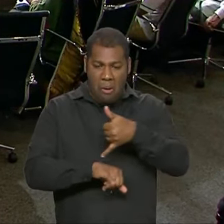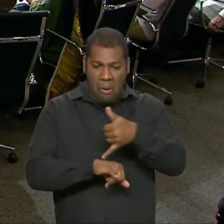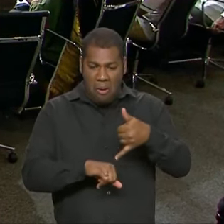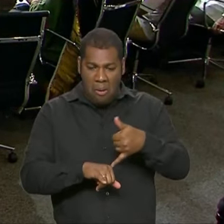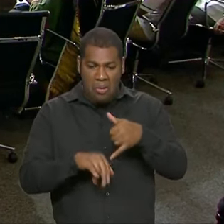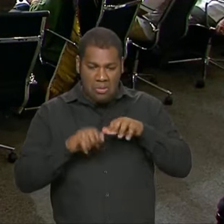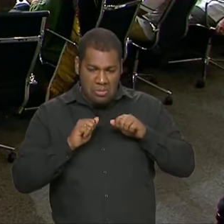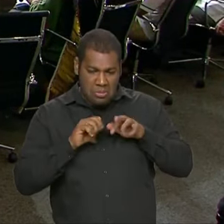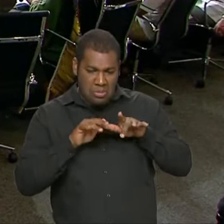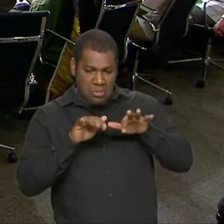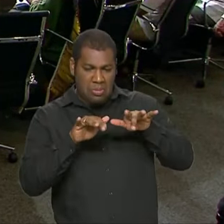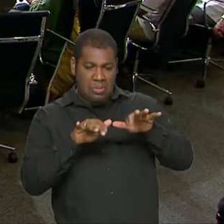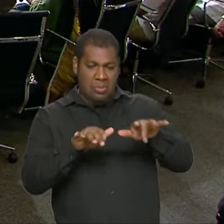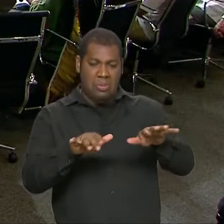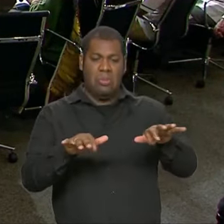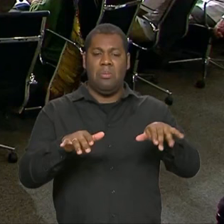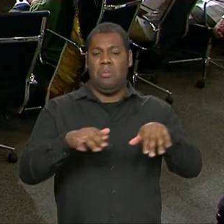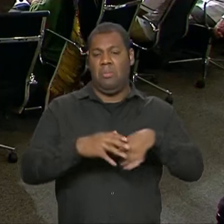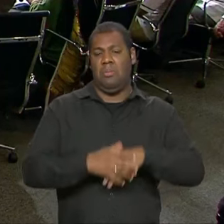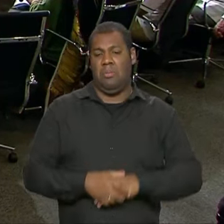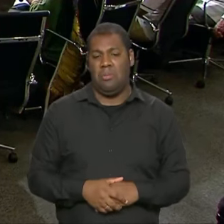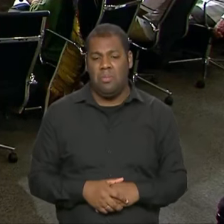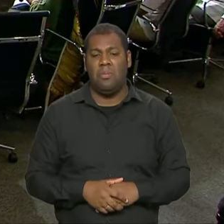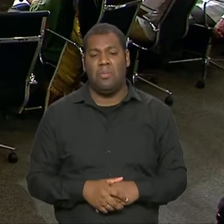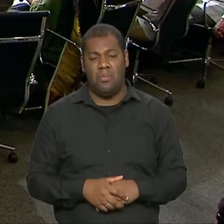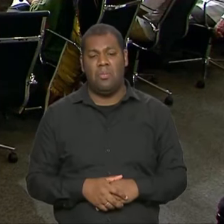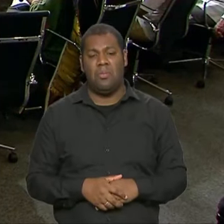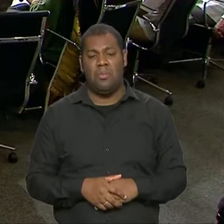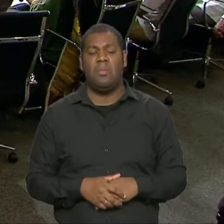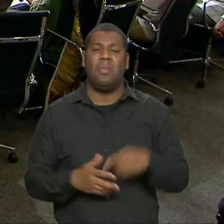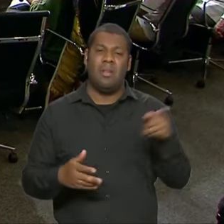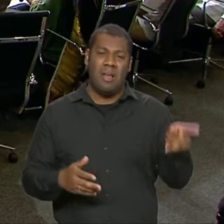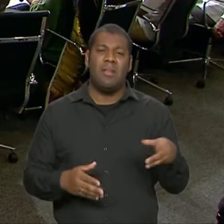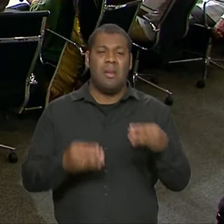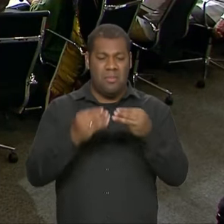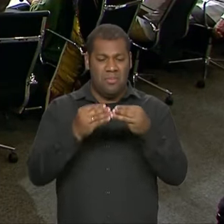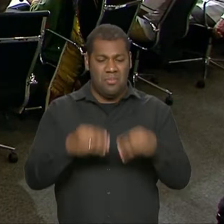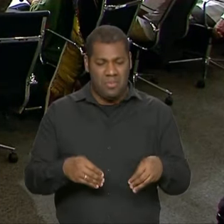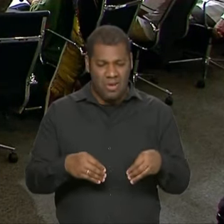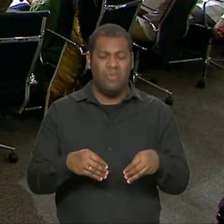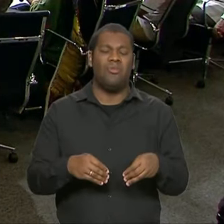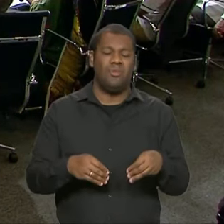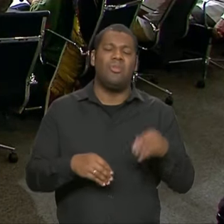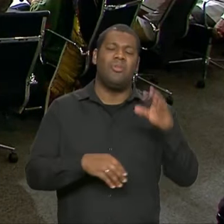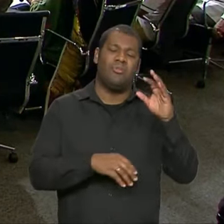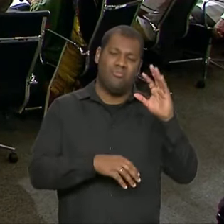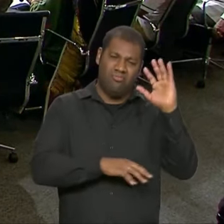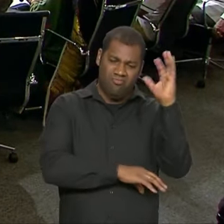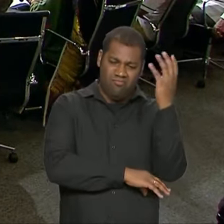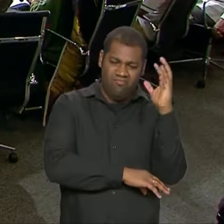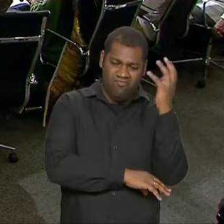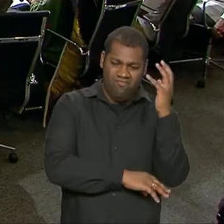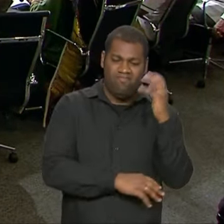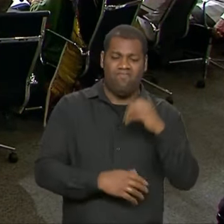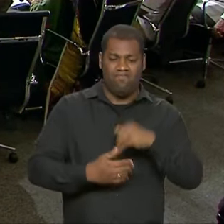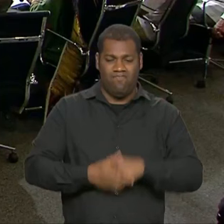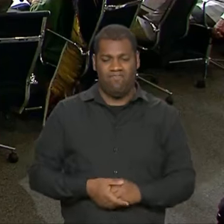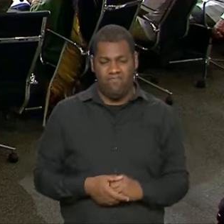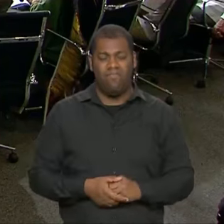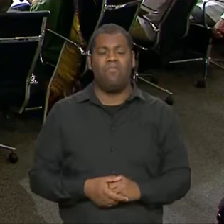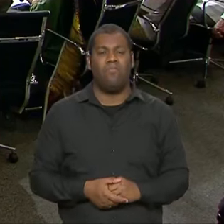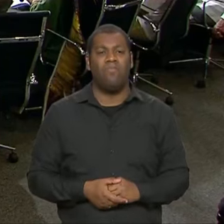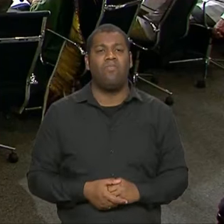mercúrio. Existem várias evidências de que os impactos ambientais e sociais do petróleo na Amazônia